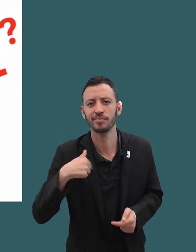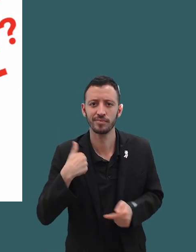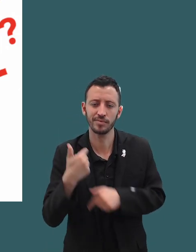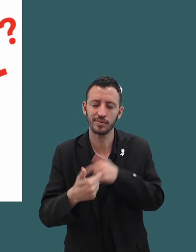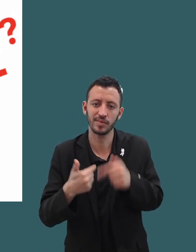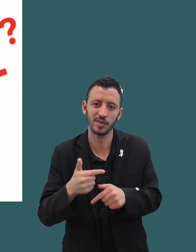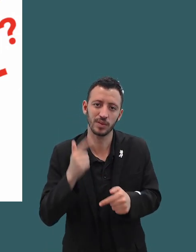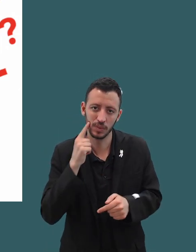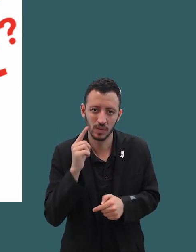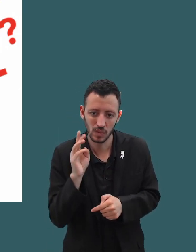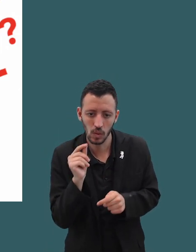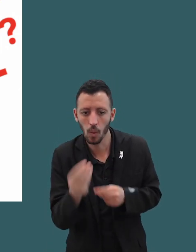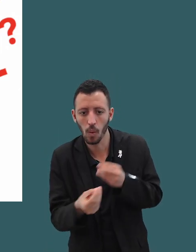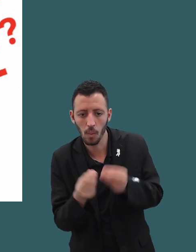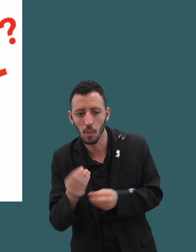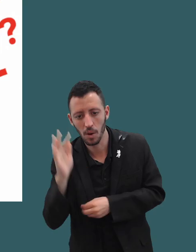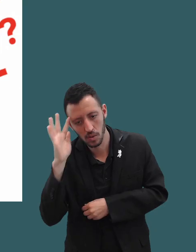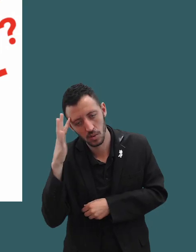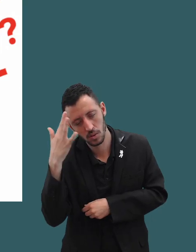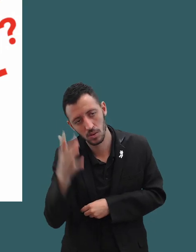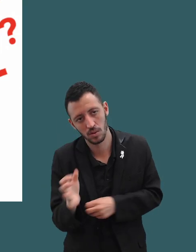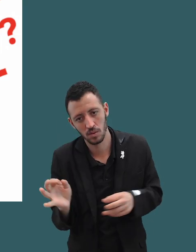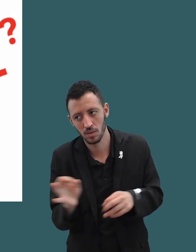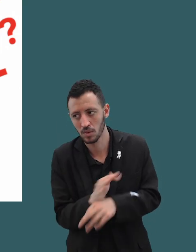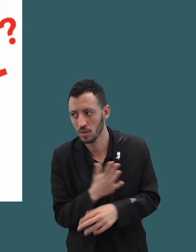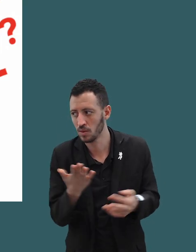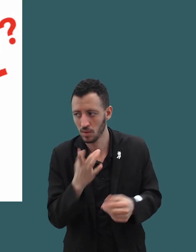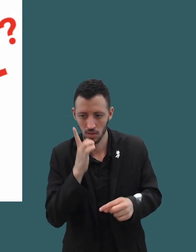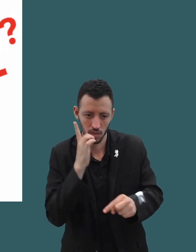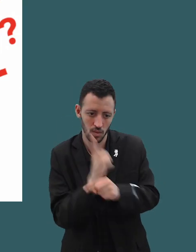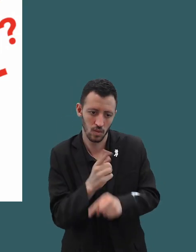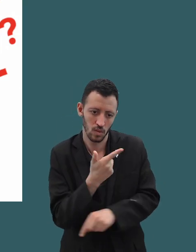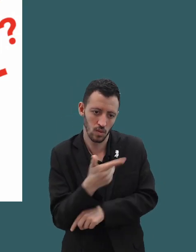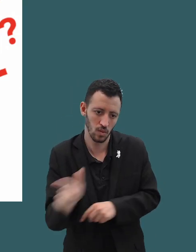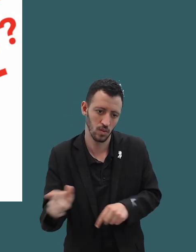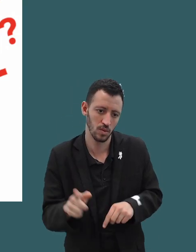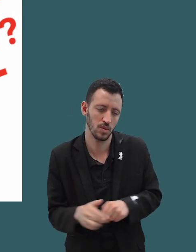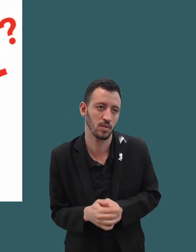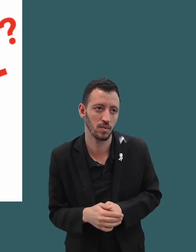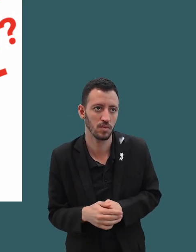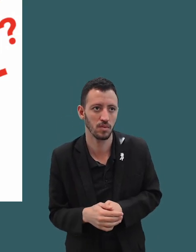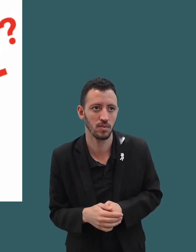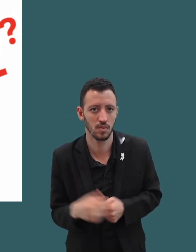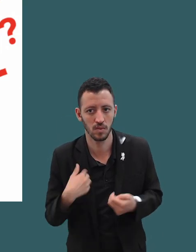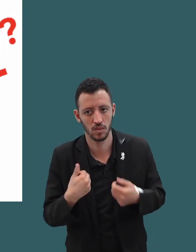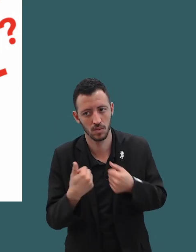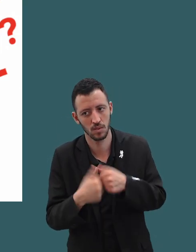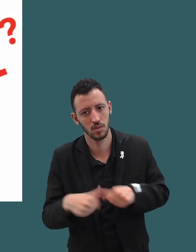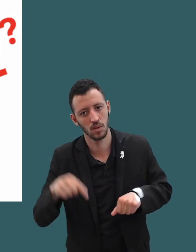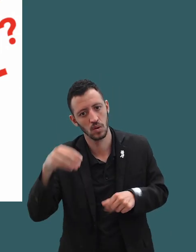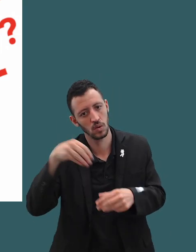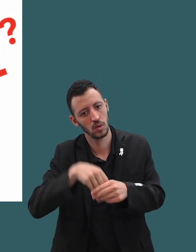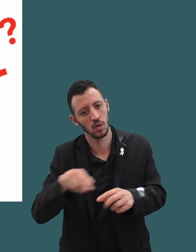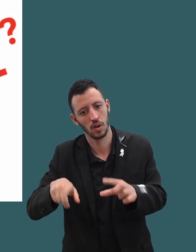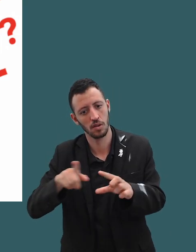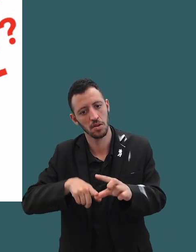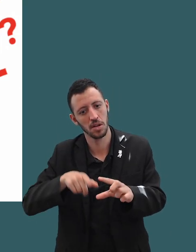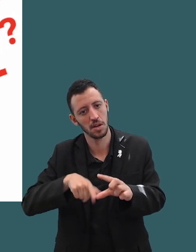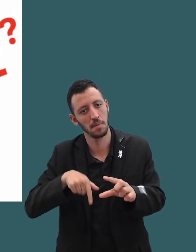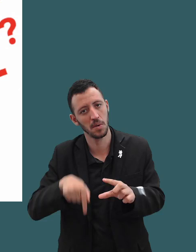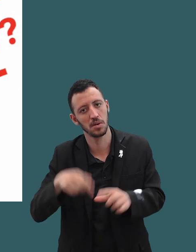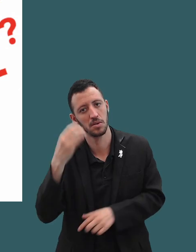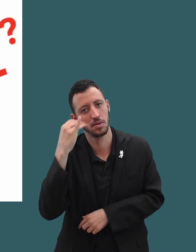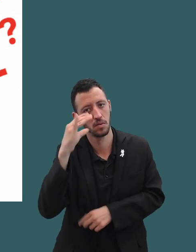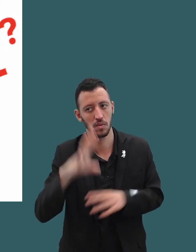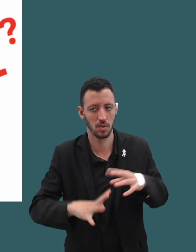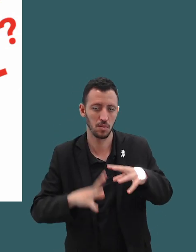gente vê se o negócio funciona, se chega a uma conclusão, depois pode descobrir outras coisas. Só que o letramento científico ele não é comum, então